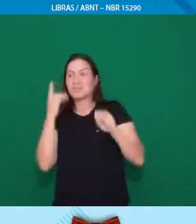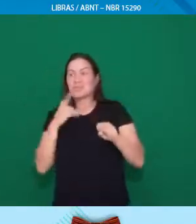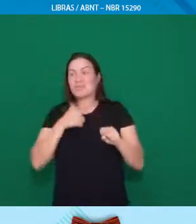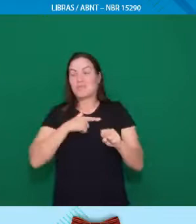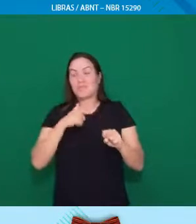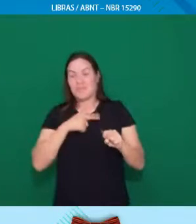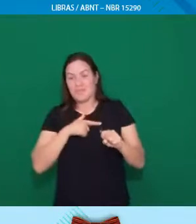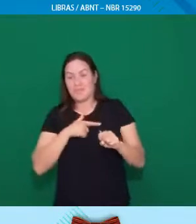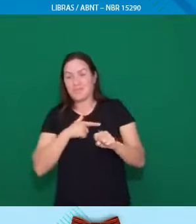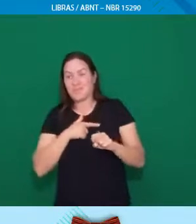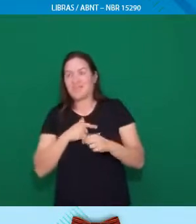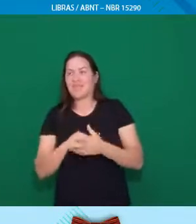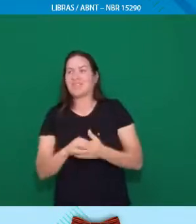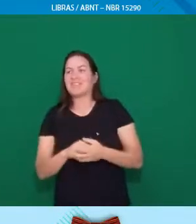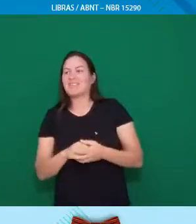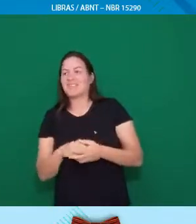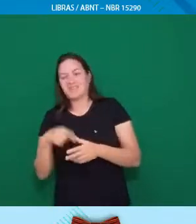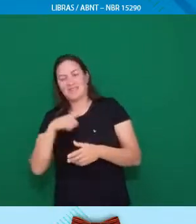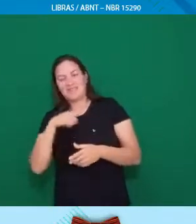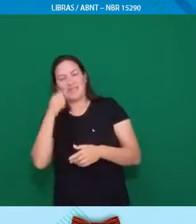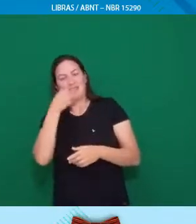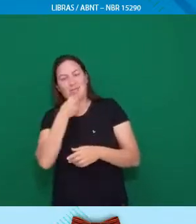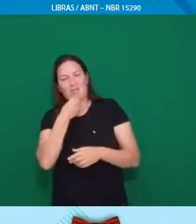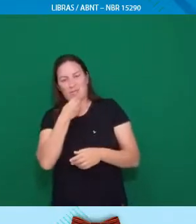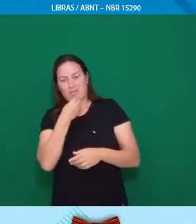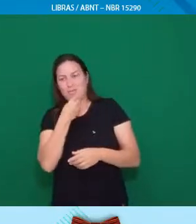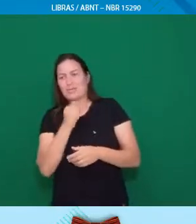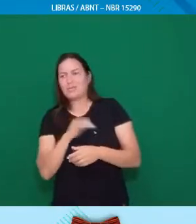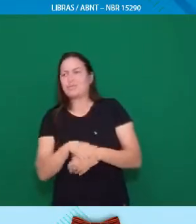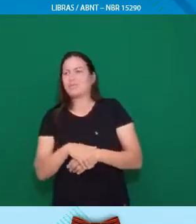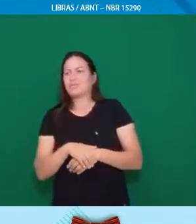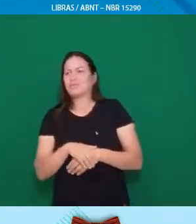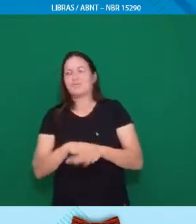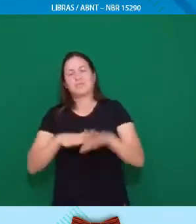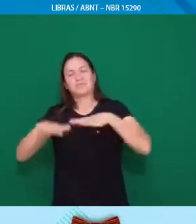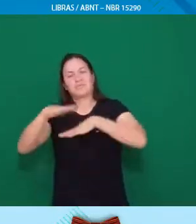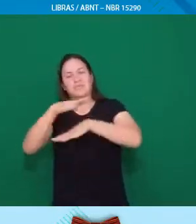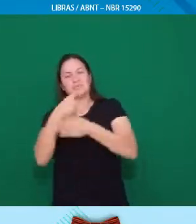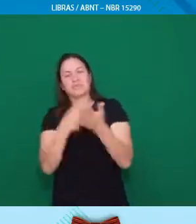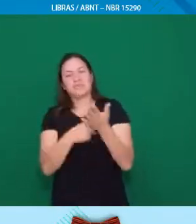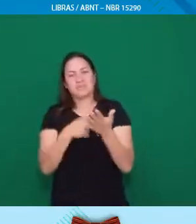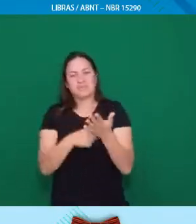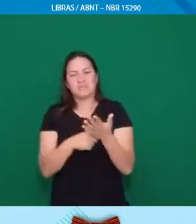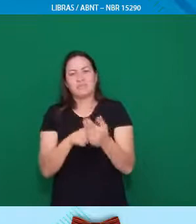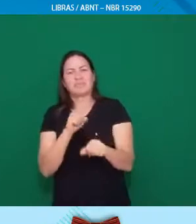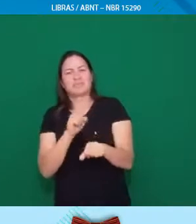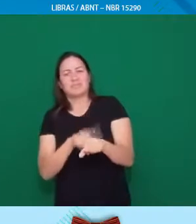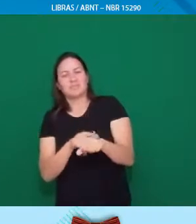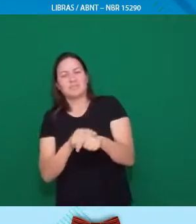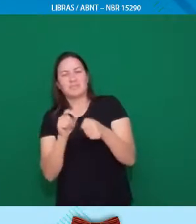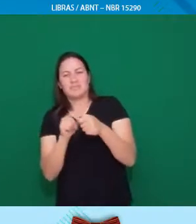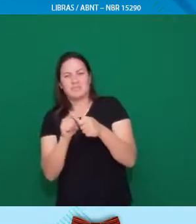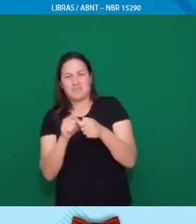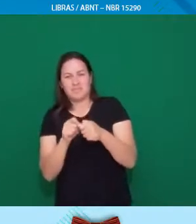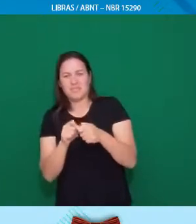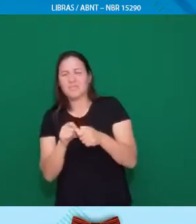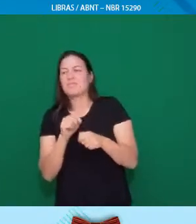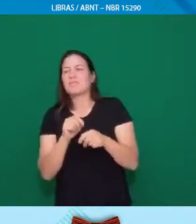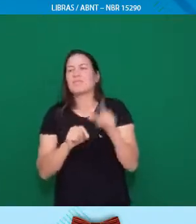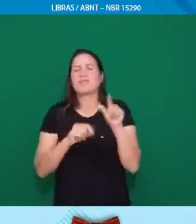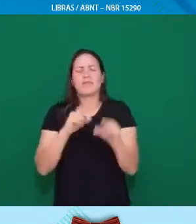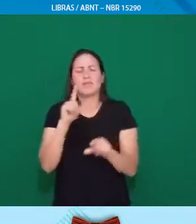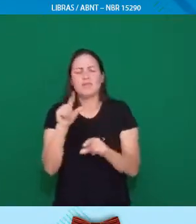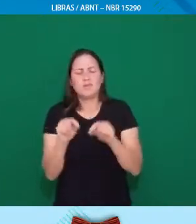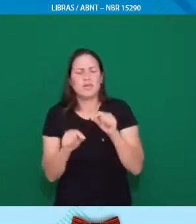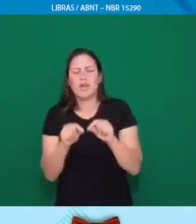mais feia não tem lugar aí a gente definiu isso na hora de fazer definir o